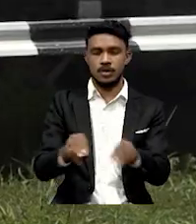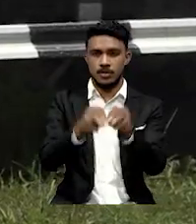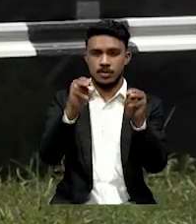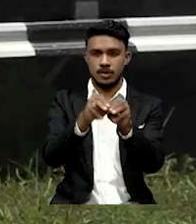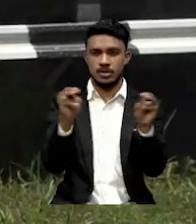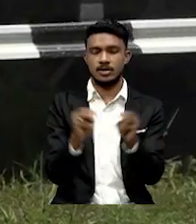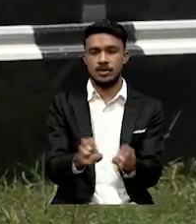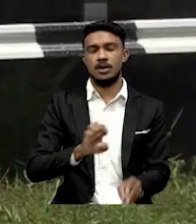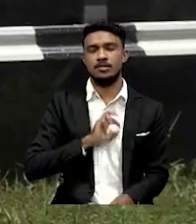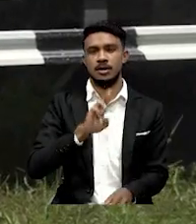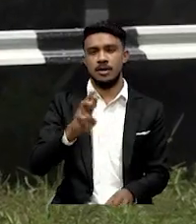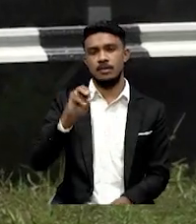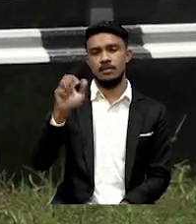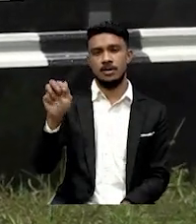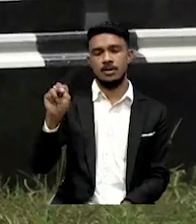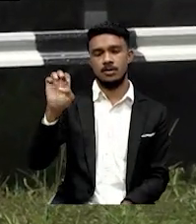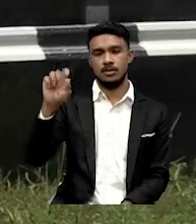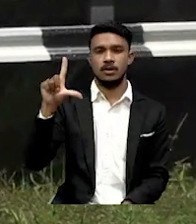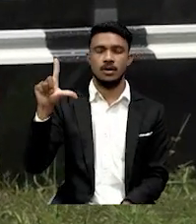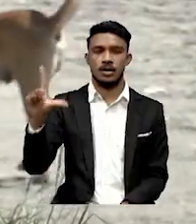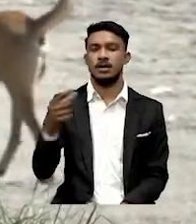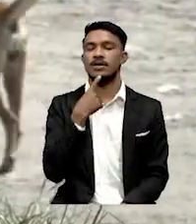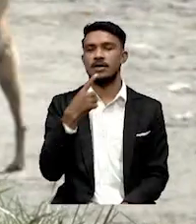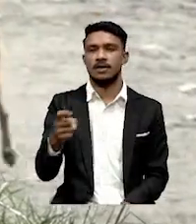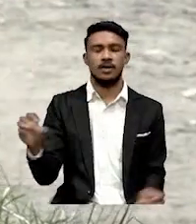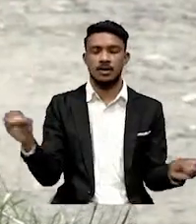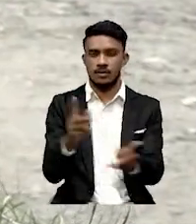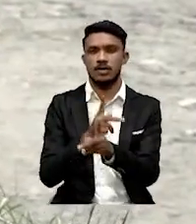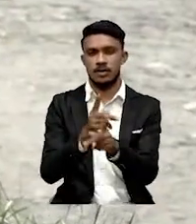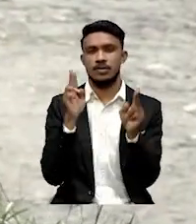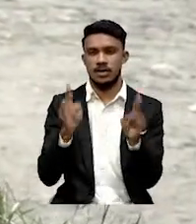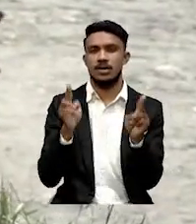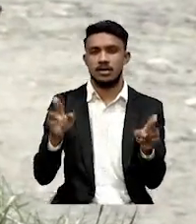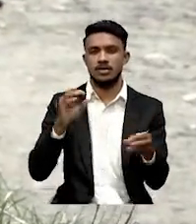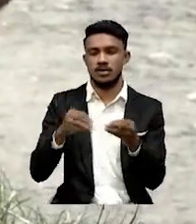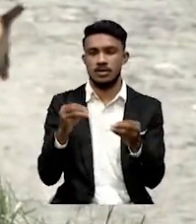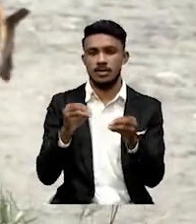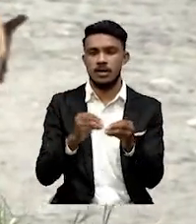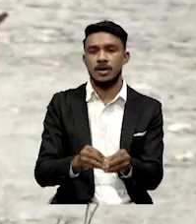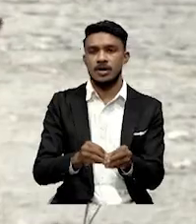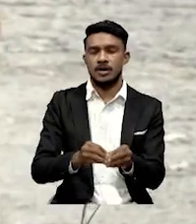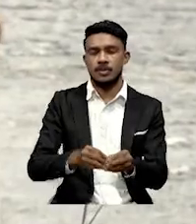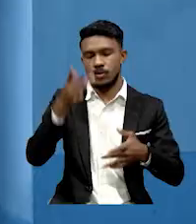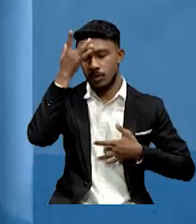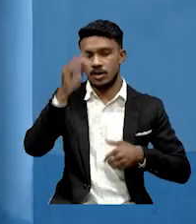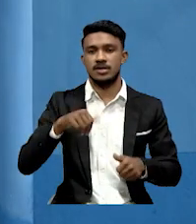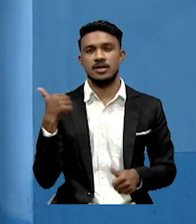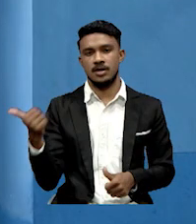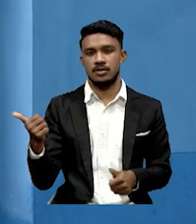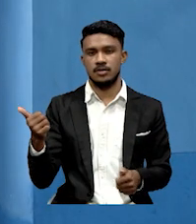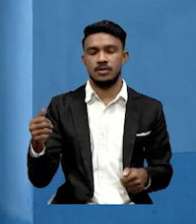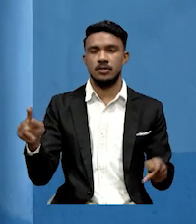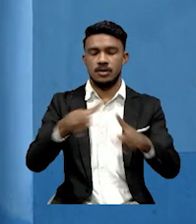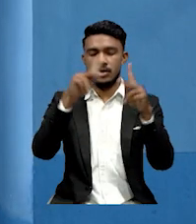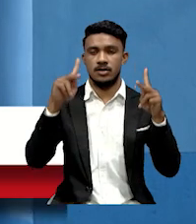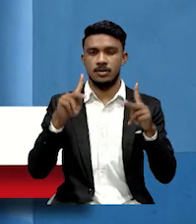labari kiksira, no banhira la halo atendimento la lais, beli iha complicação ba iha moras selo. Causa ma moras ispa